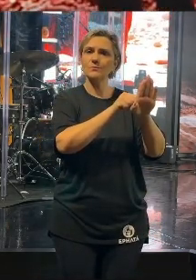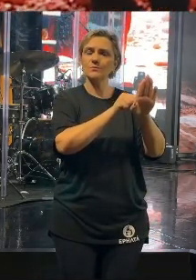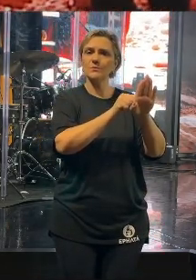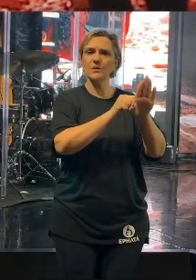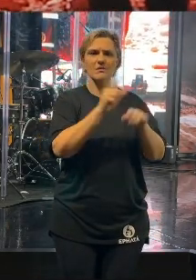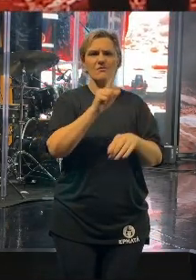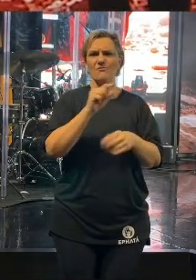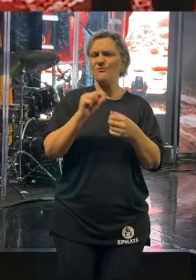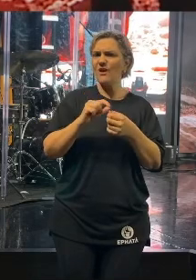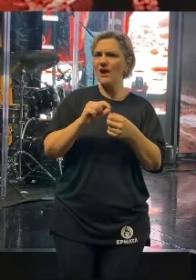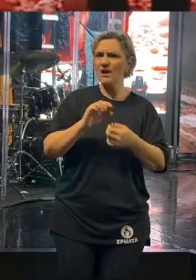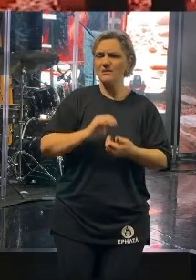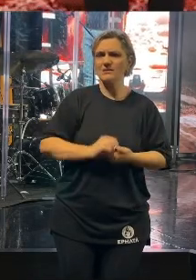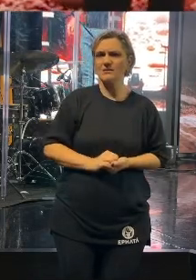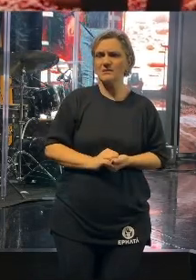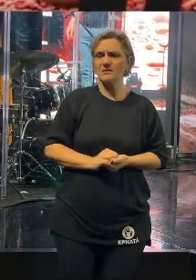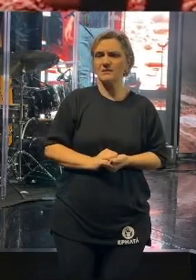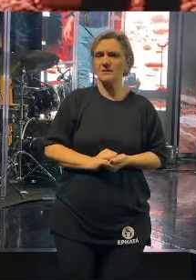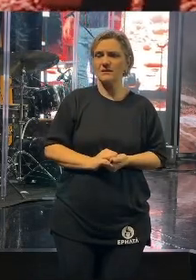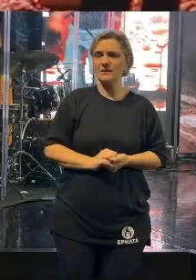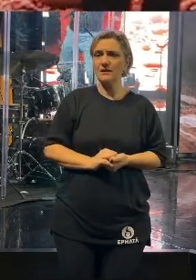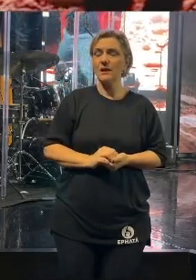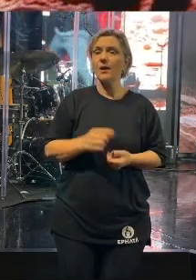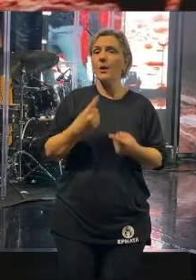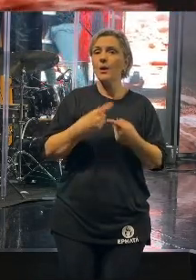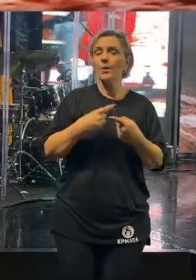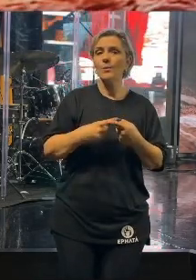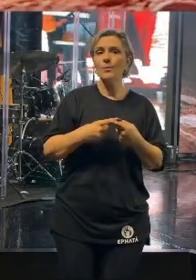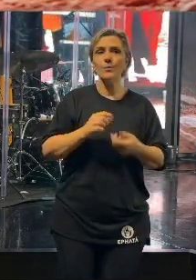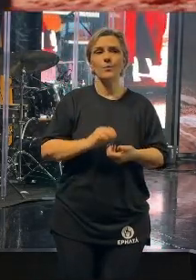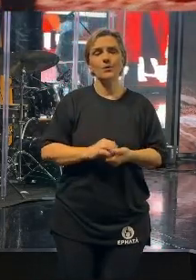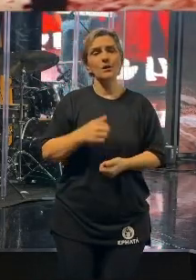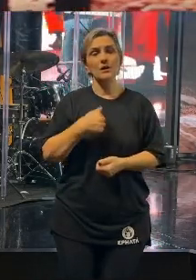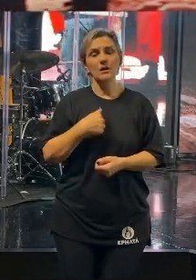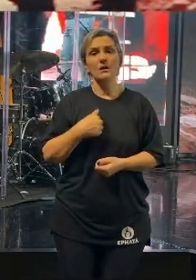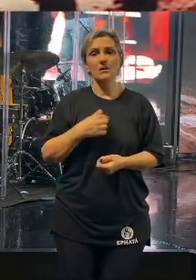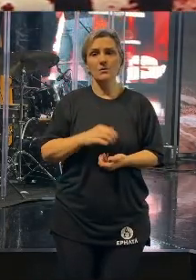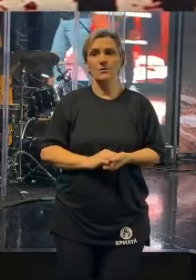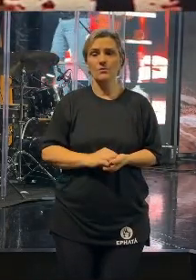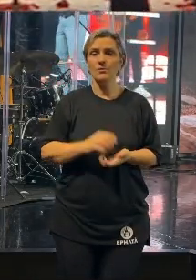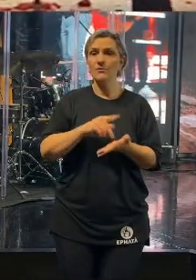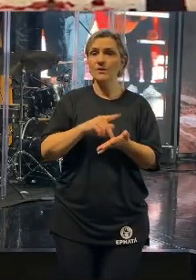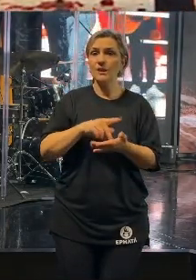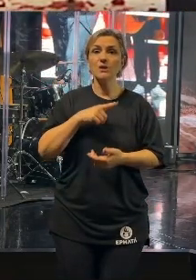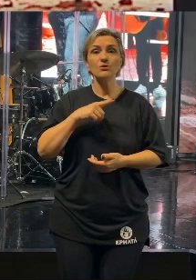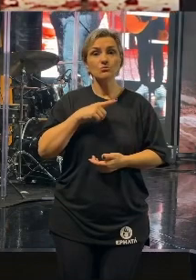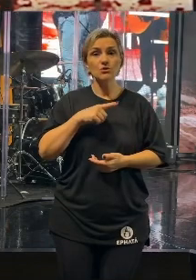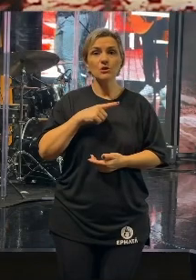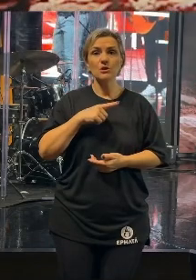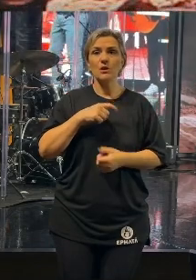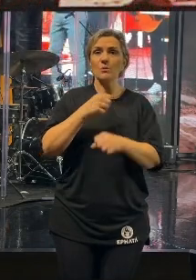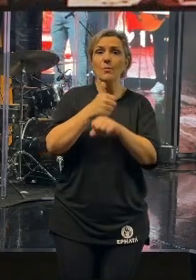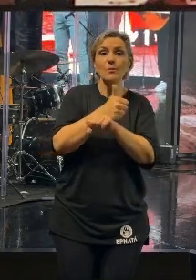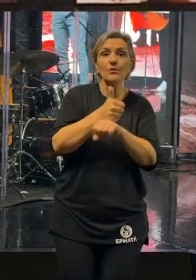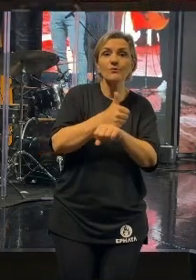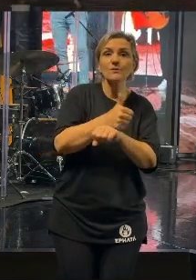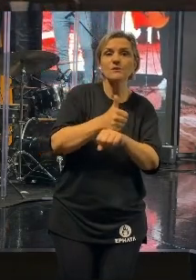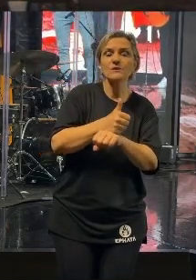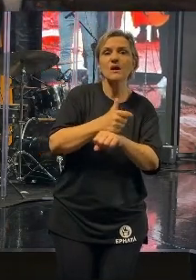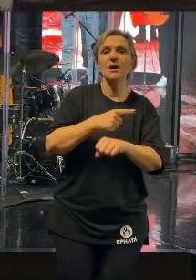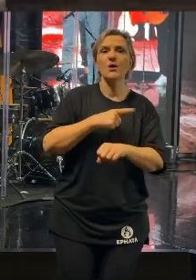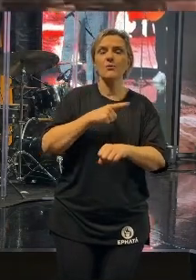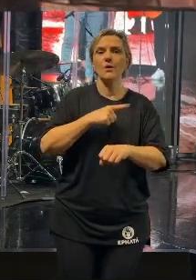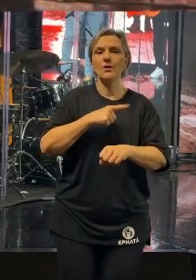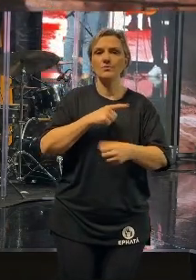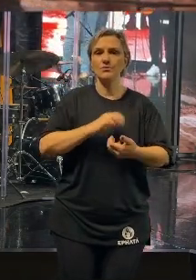Sinésio, não faz isso. Porque afinal de contas eu tinha uma profissão, tinha status